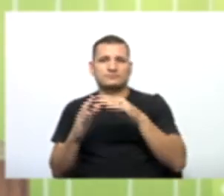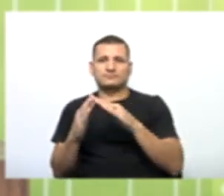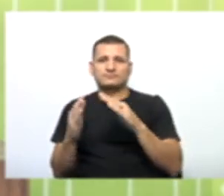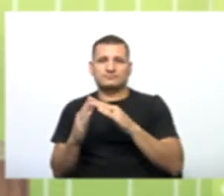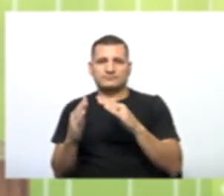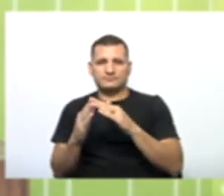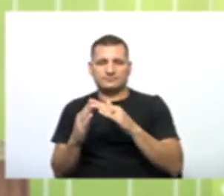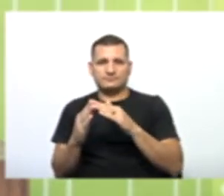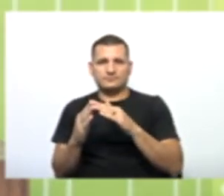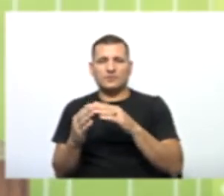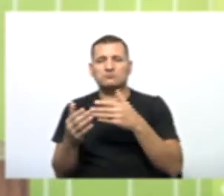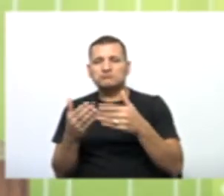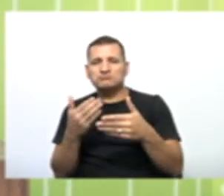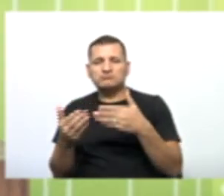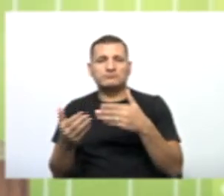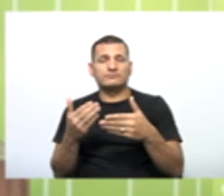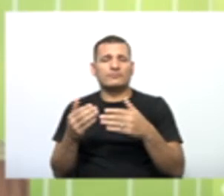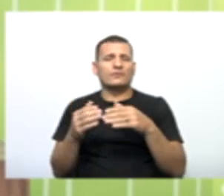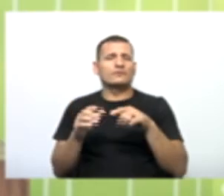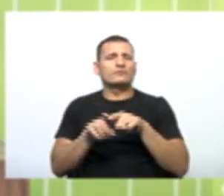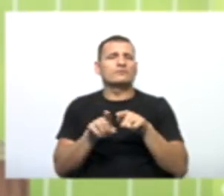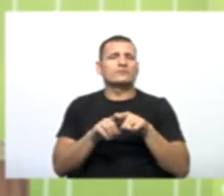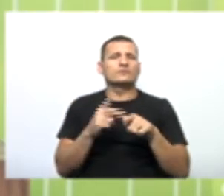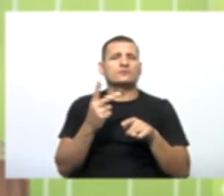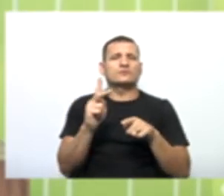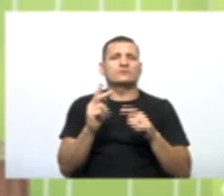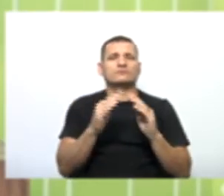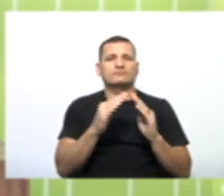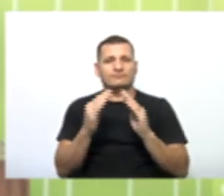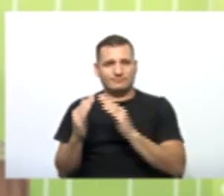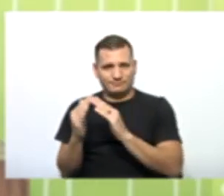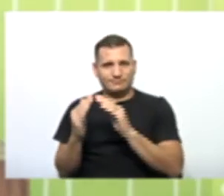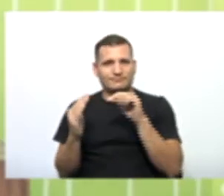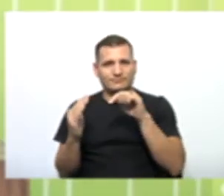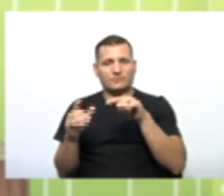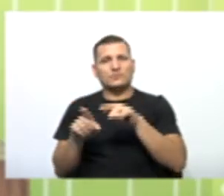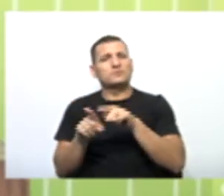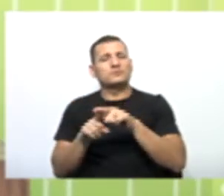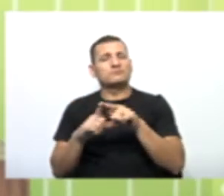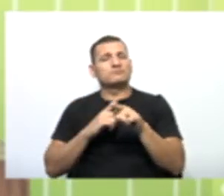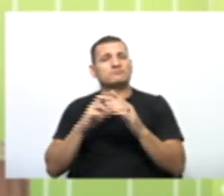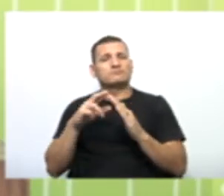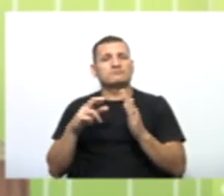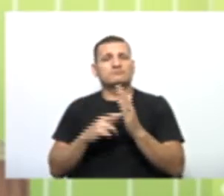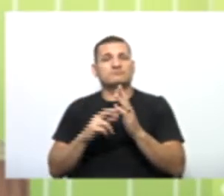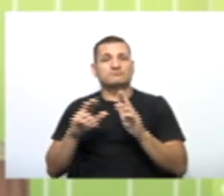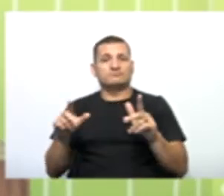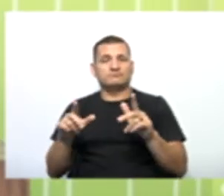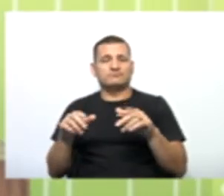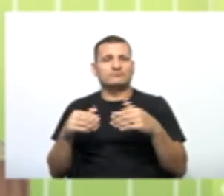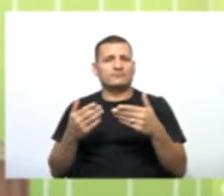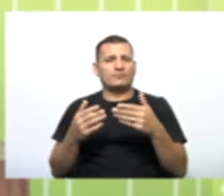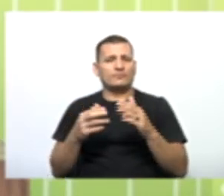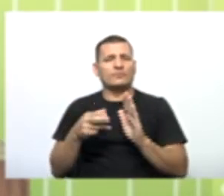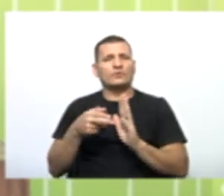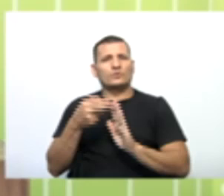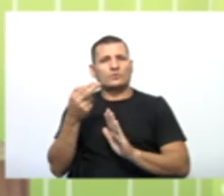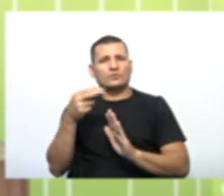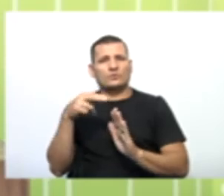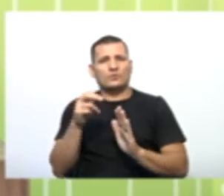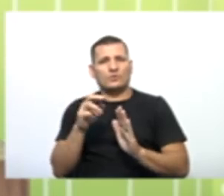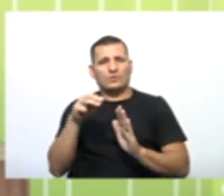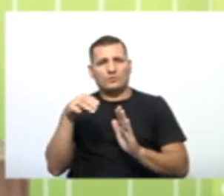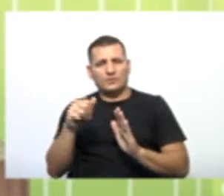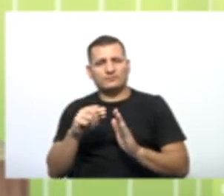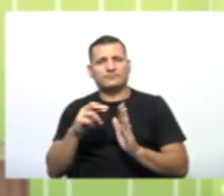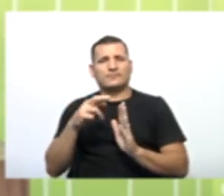com certeza, o seu vizinho tem algumas regras que são diferentes da sua. Quando nós falamos de norma de conduta, de regra,